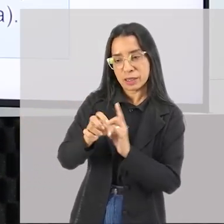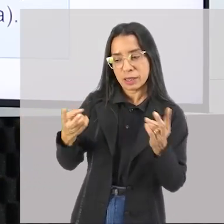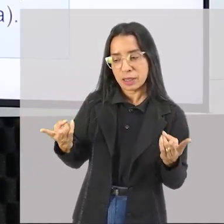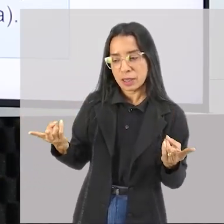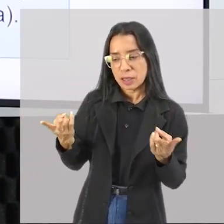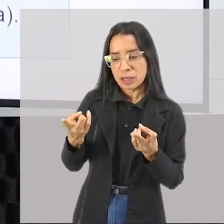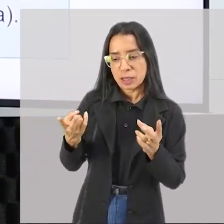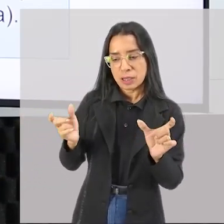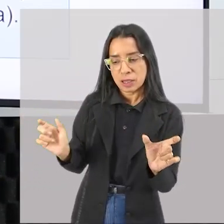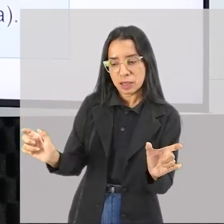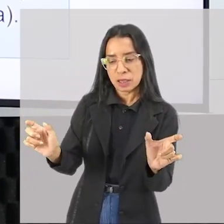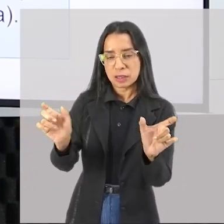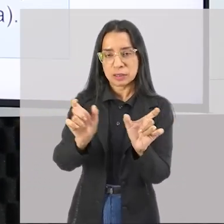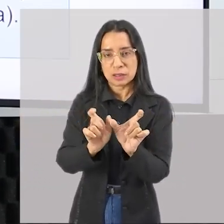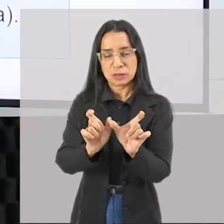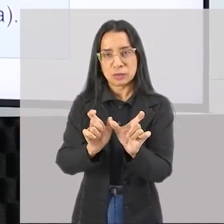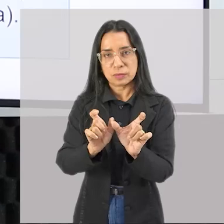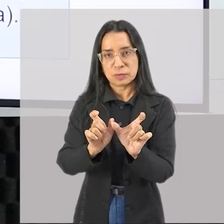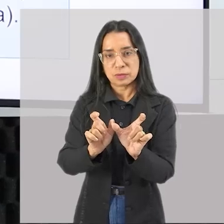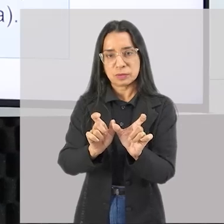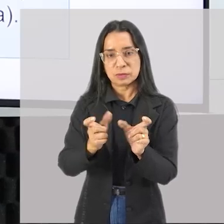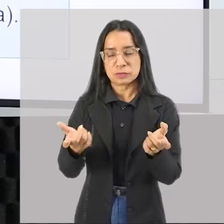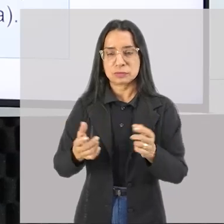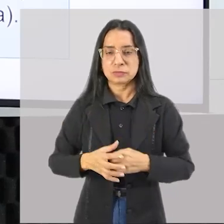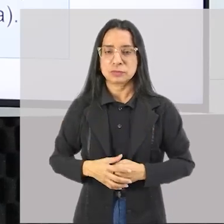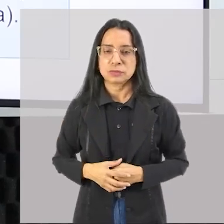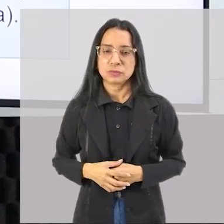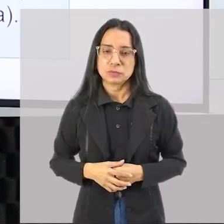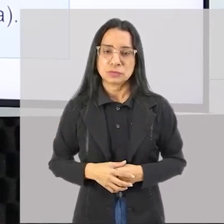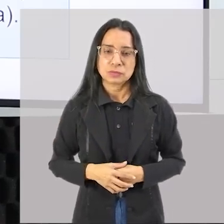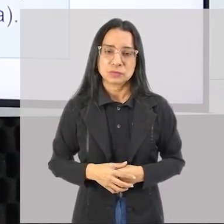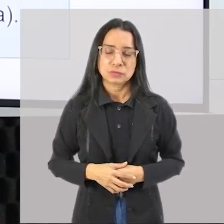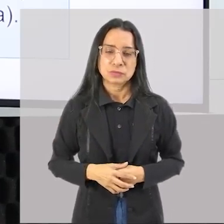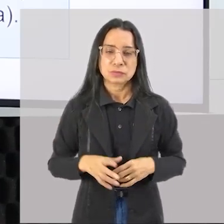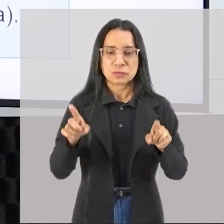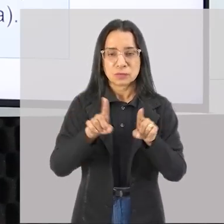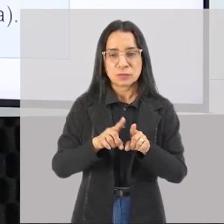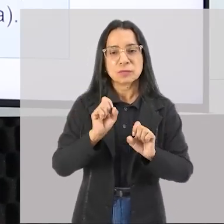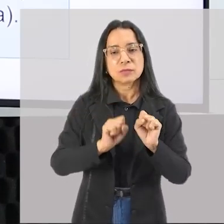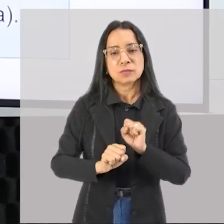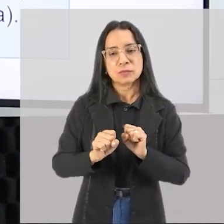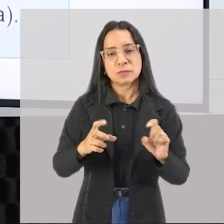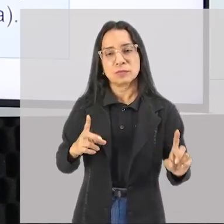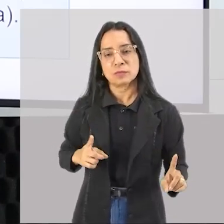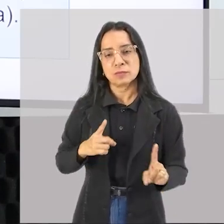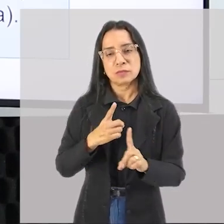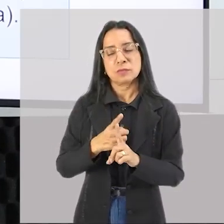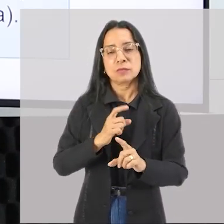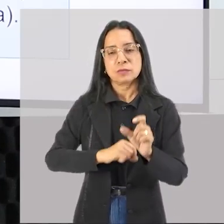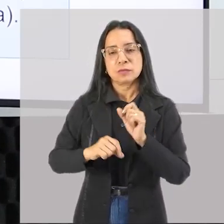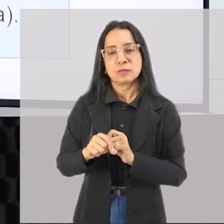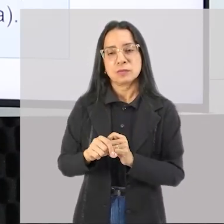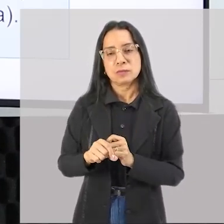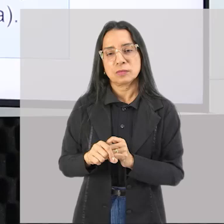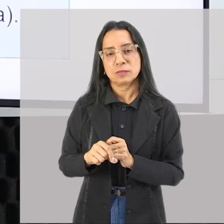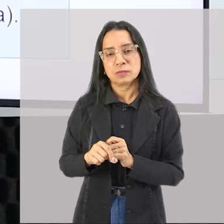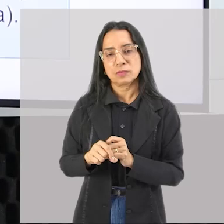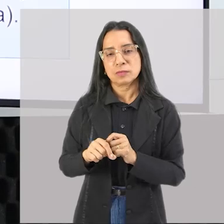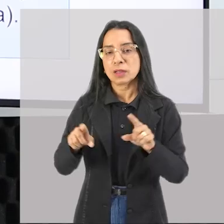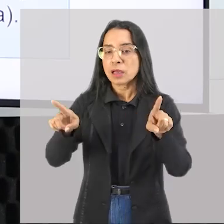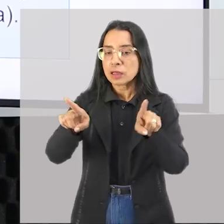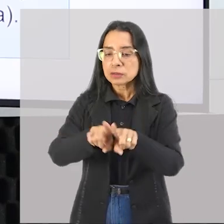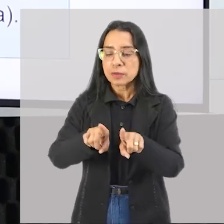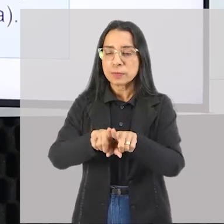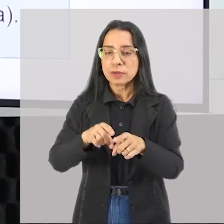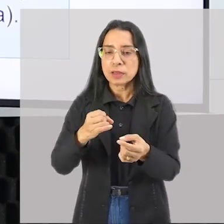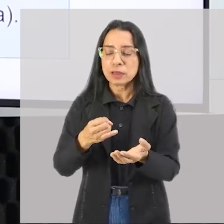de ligação, dá a ideia de soma entre um ponto e outro. Também posso encontrar also, que é o também